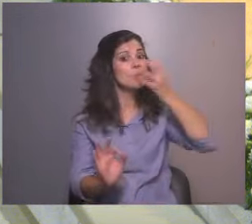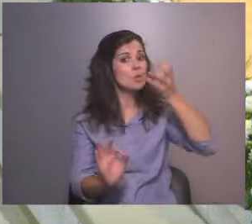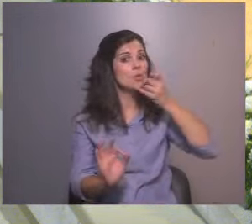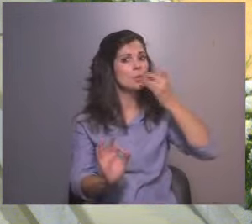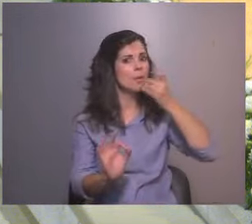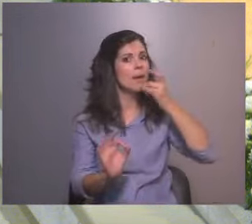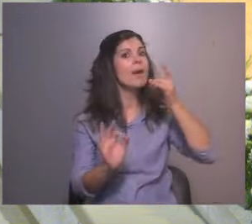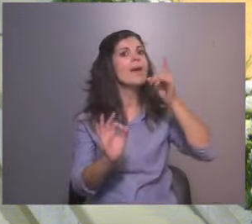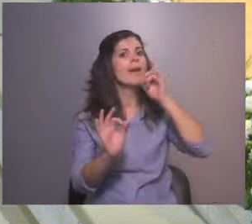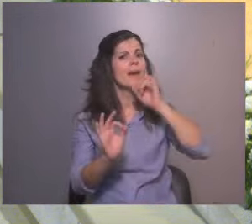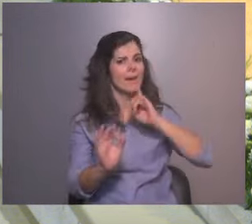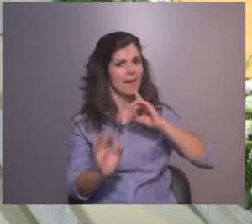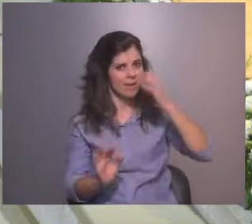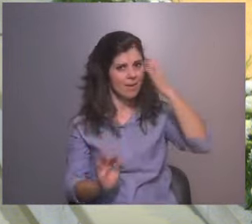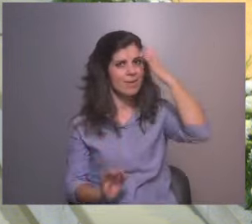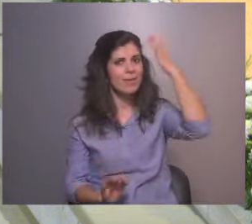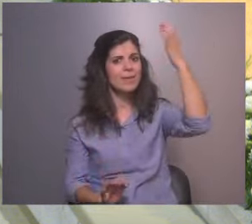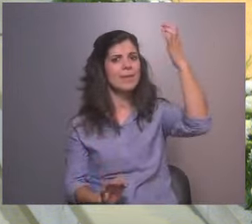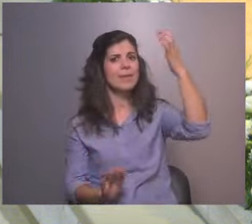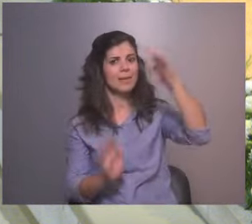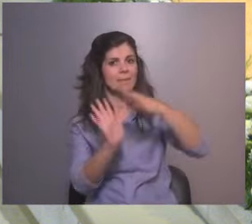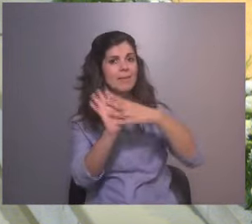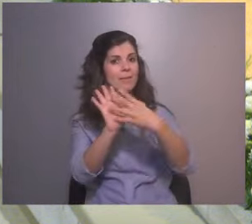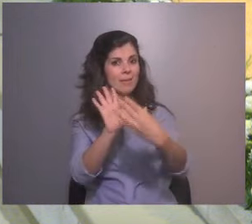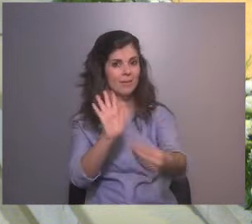Regina